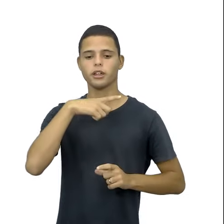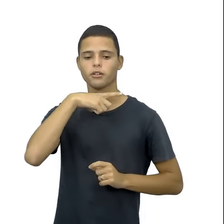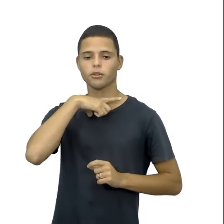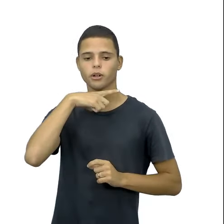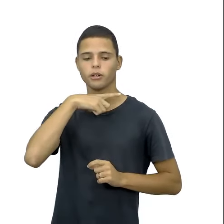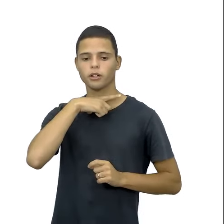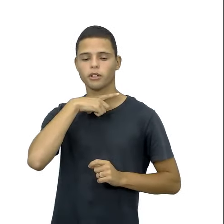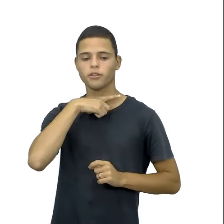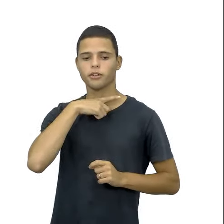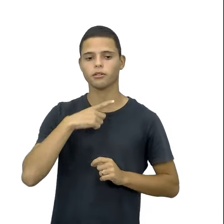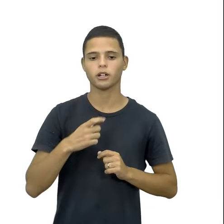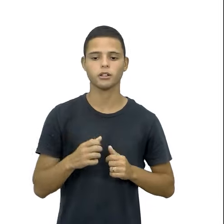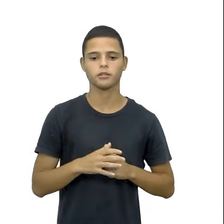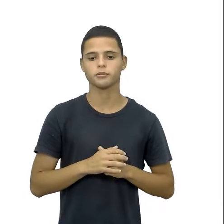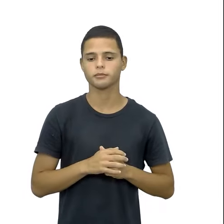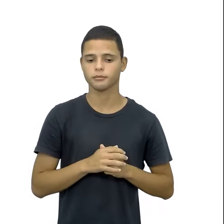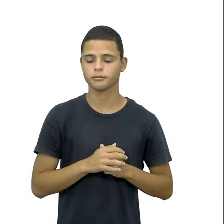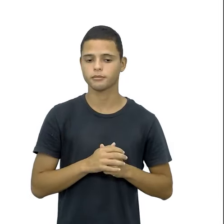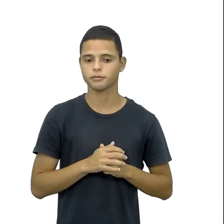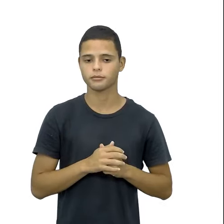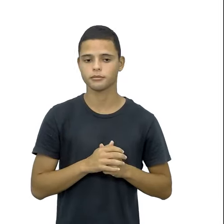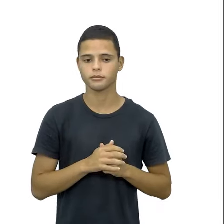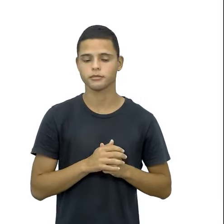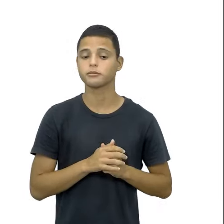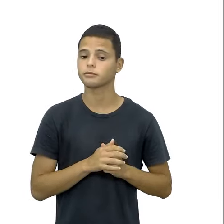passado, tá? Que são momentos